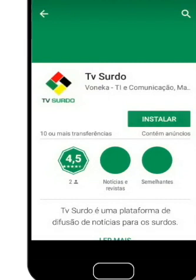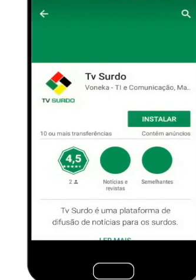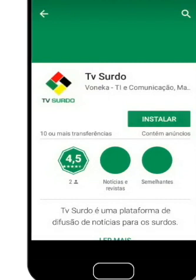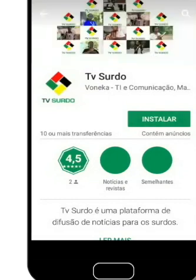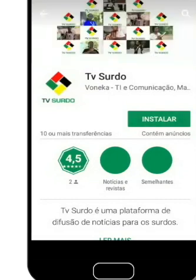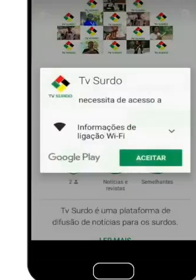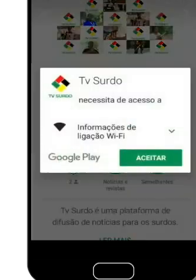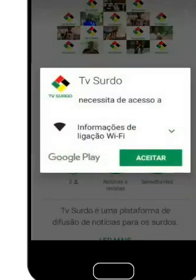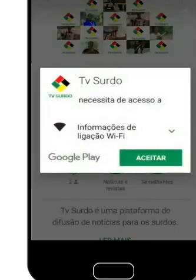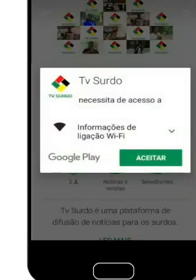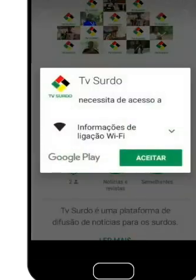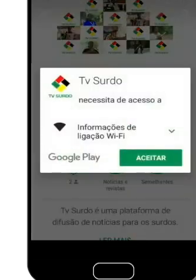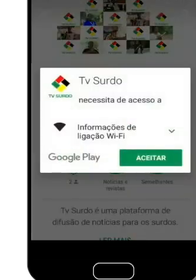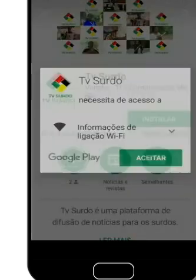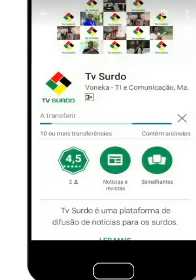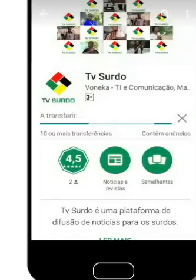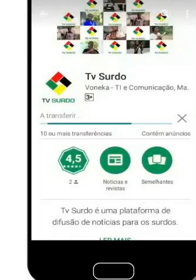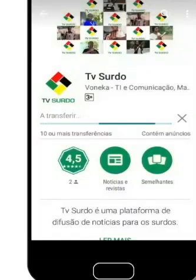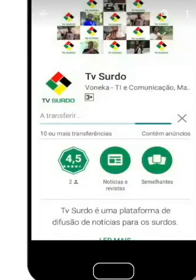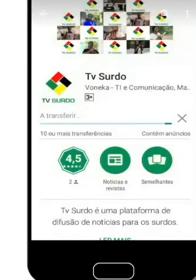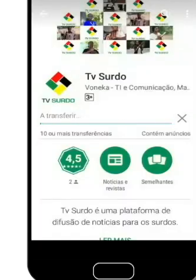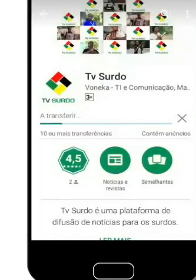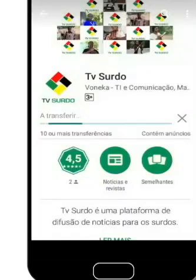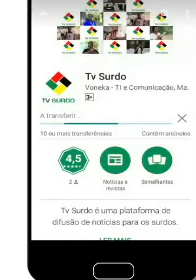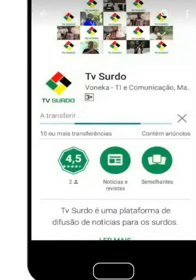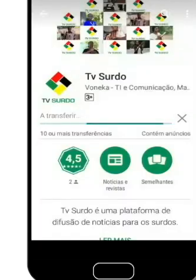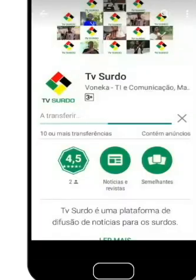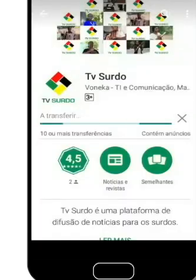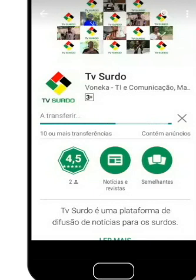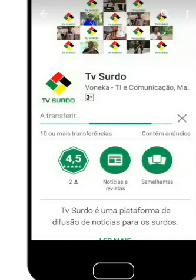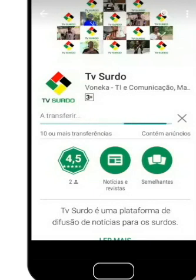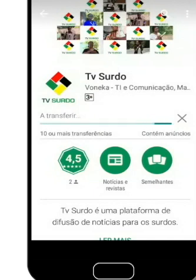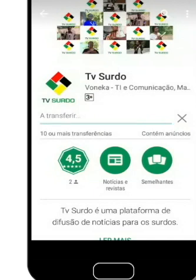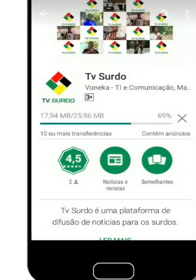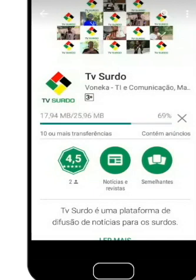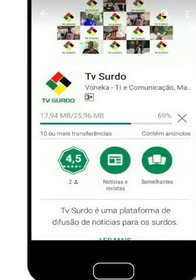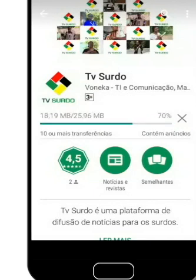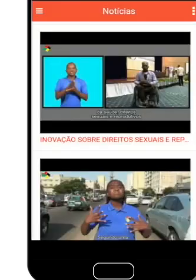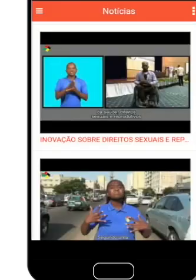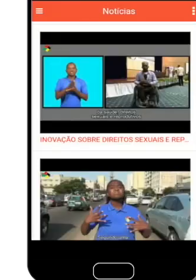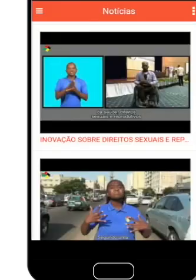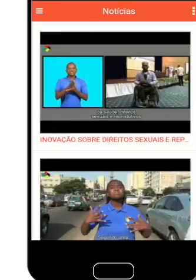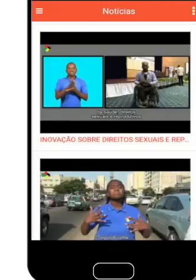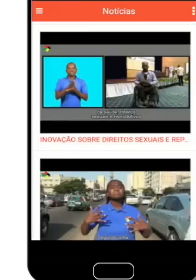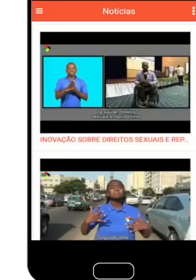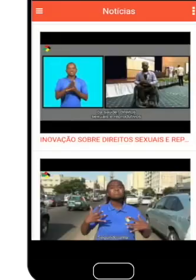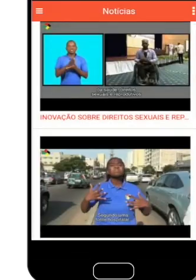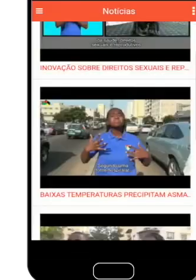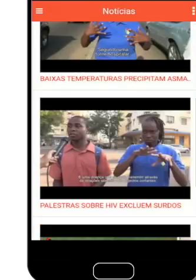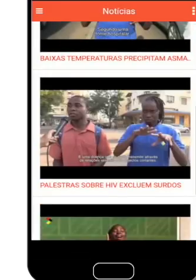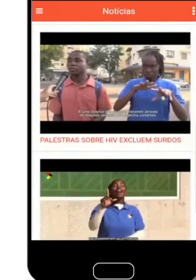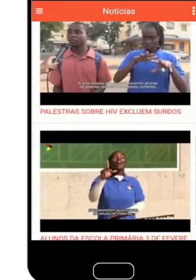Clique no ícone com o emblema da TV Surdo e, de seguida, instale. E já está.